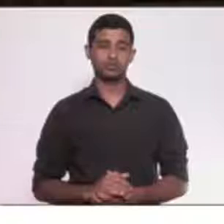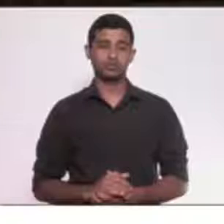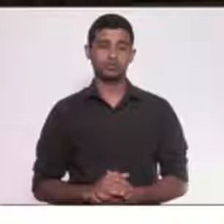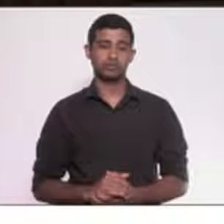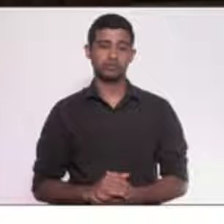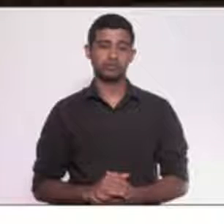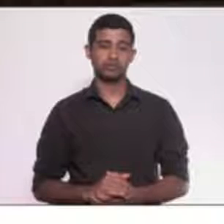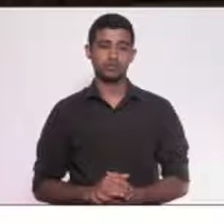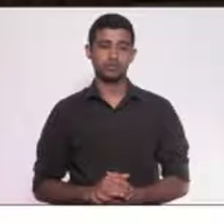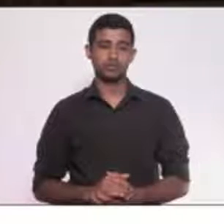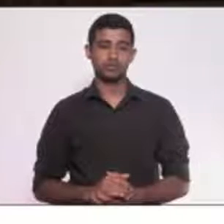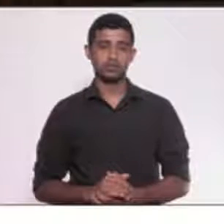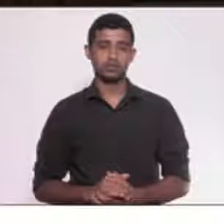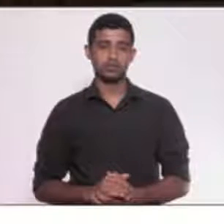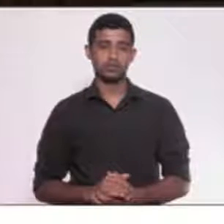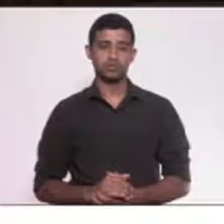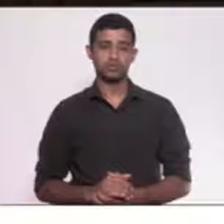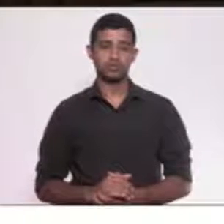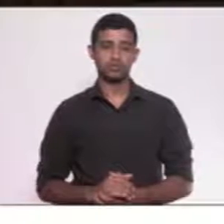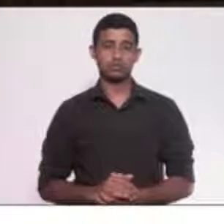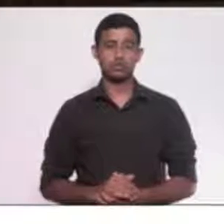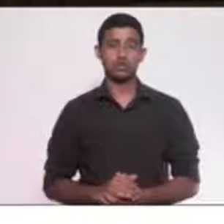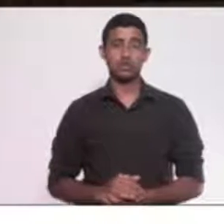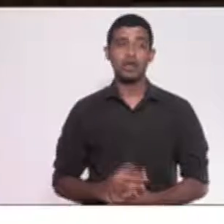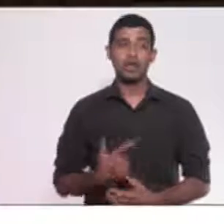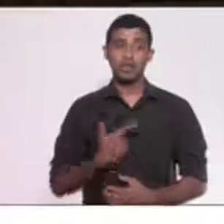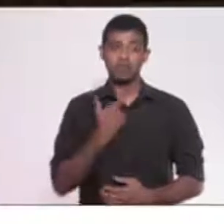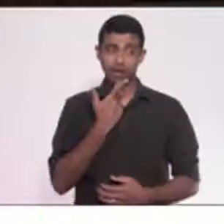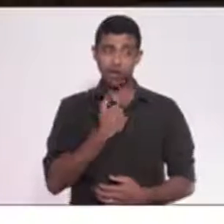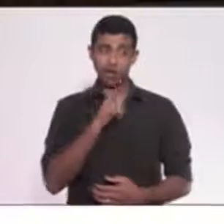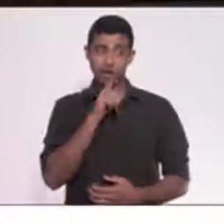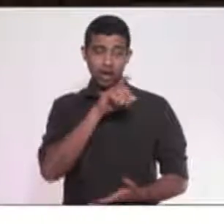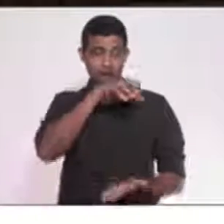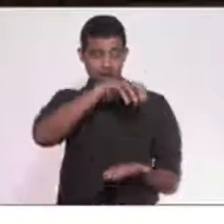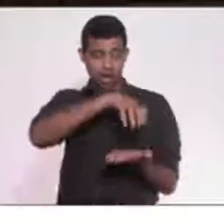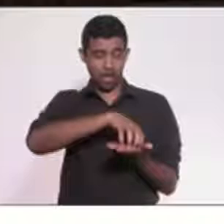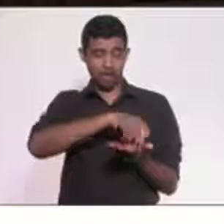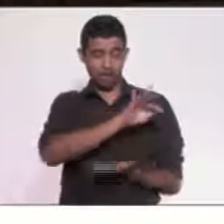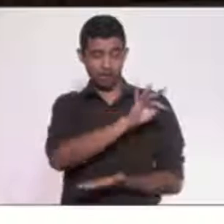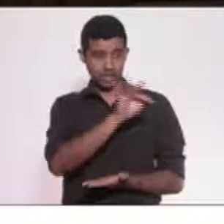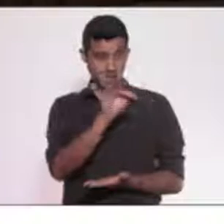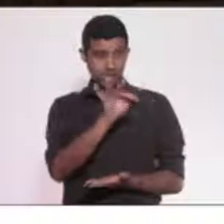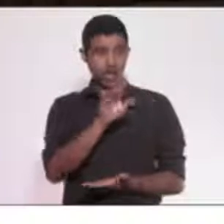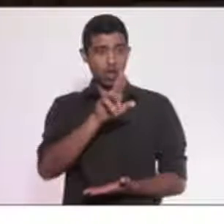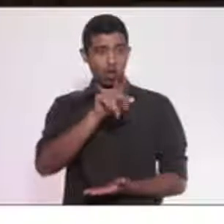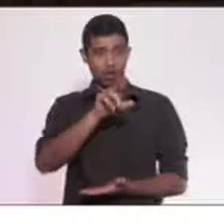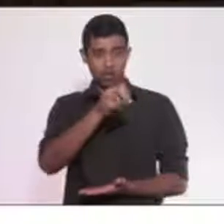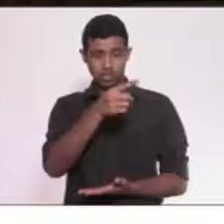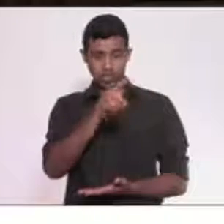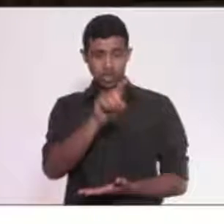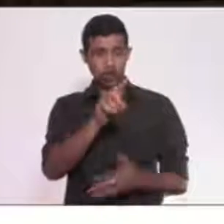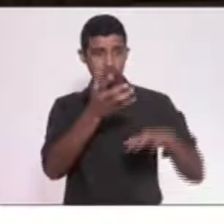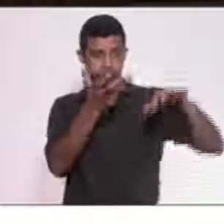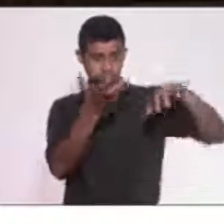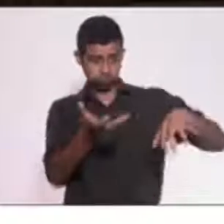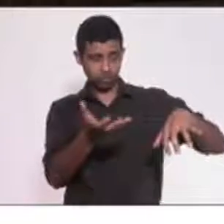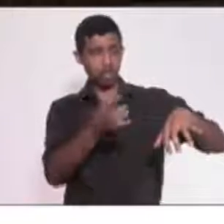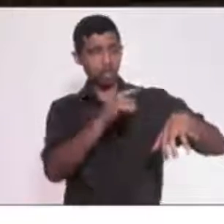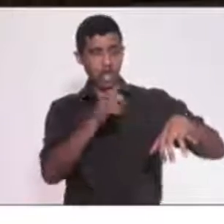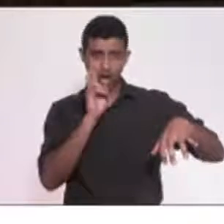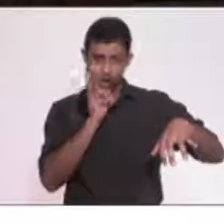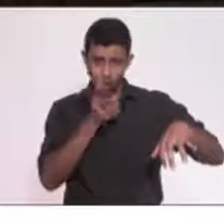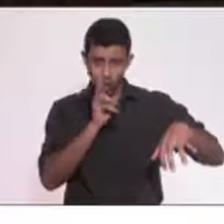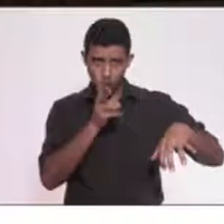como vai ficar a situação do ente federal, da União e o Congresso Nacional, que seguem podendo legislar,